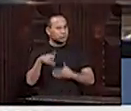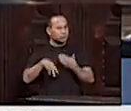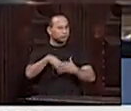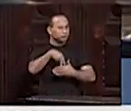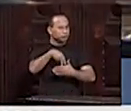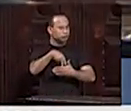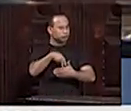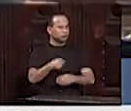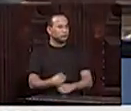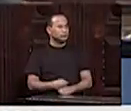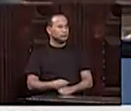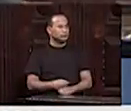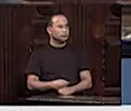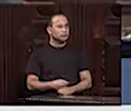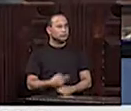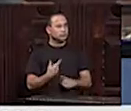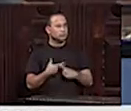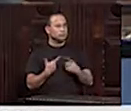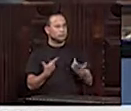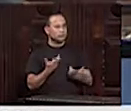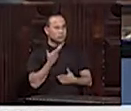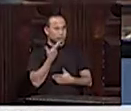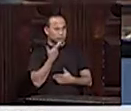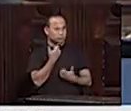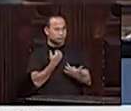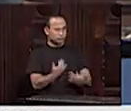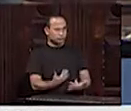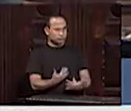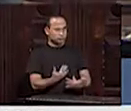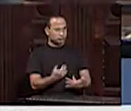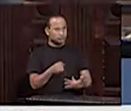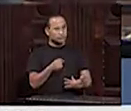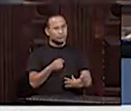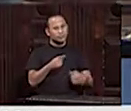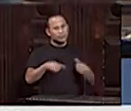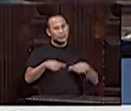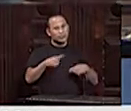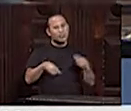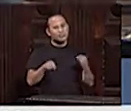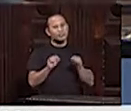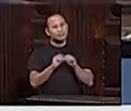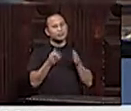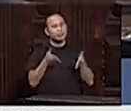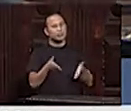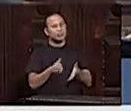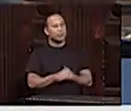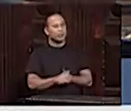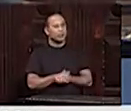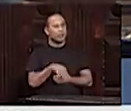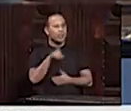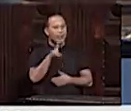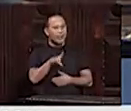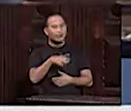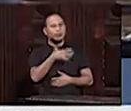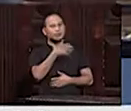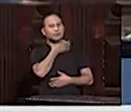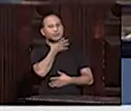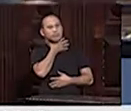e disseram que o pano de fundo dos debates que nós estamos fazendo aqui é a